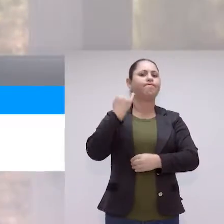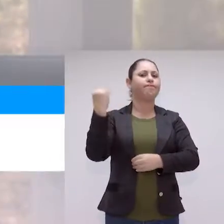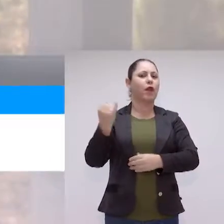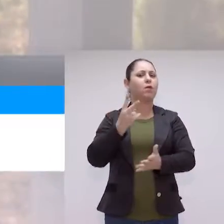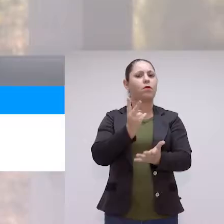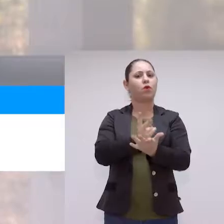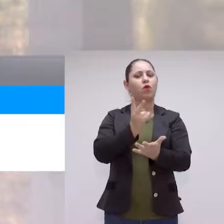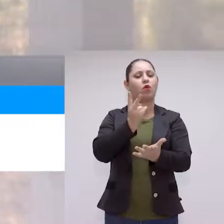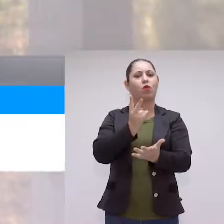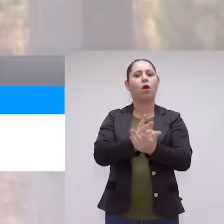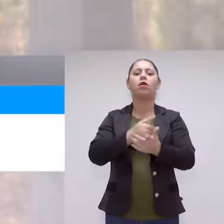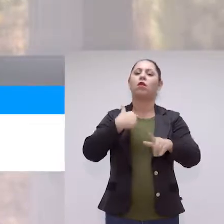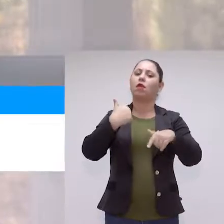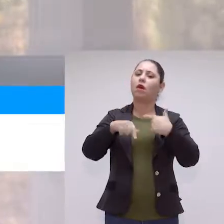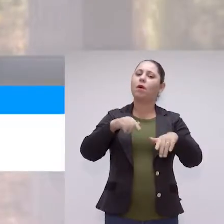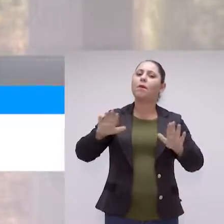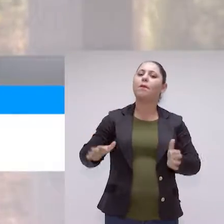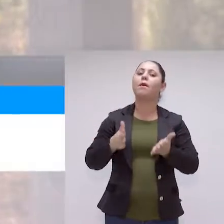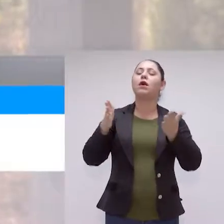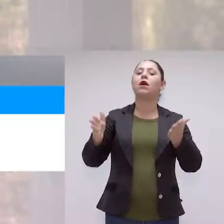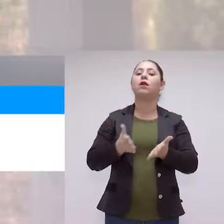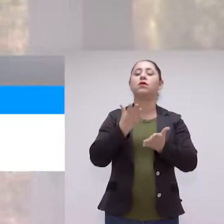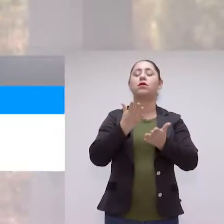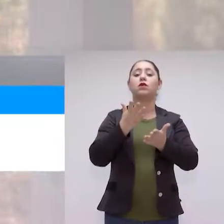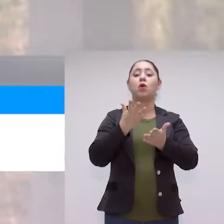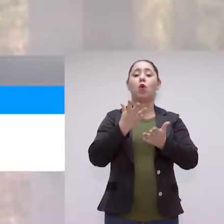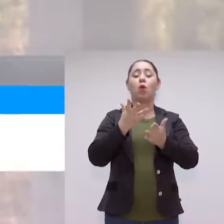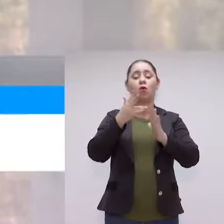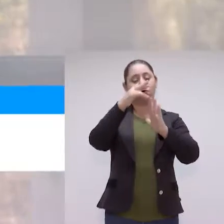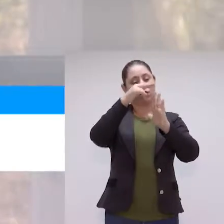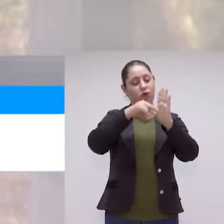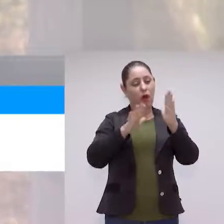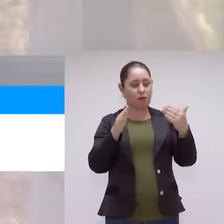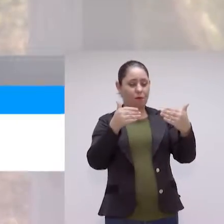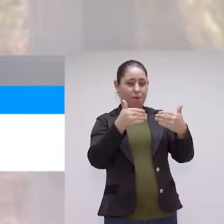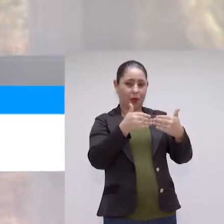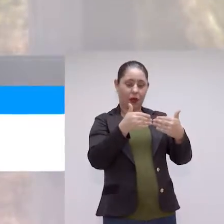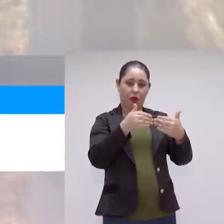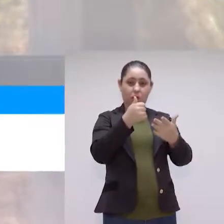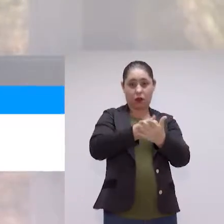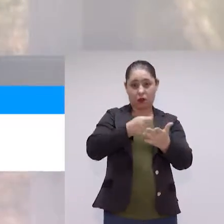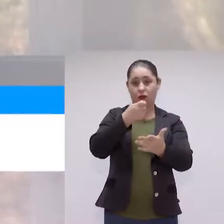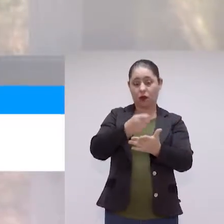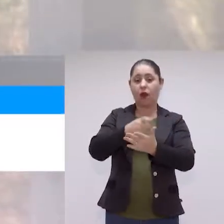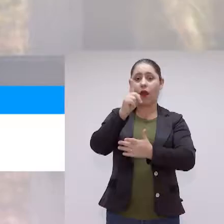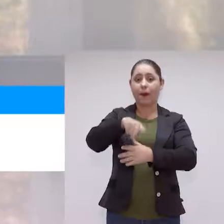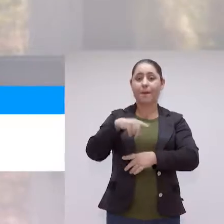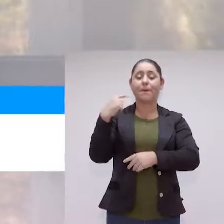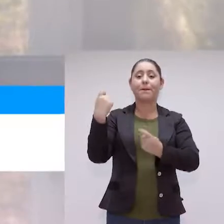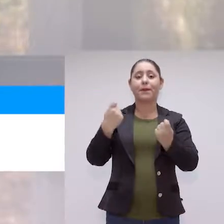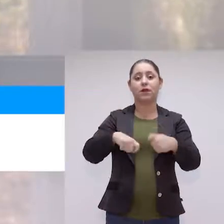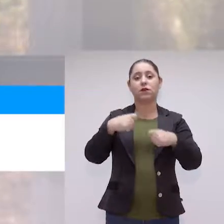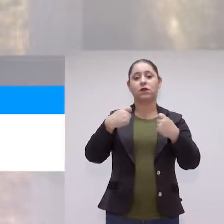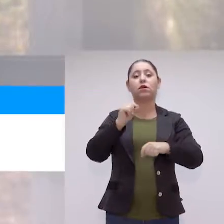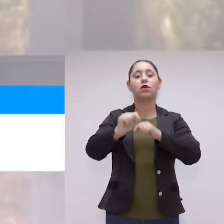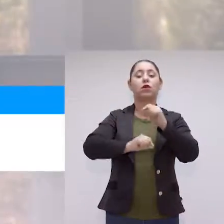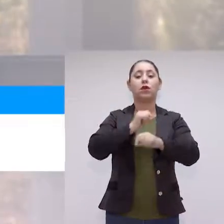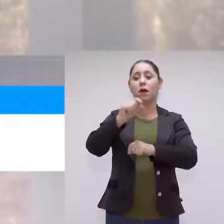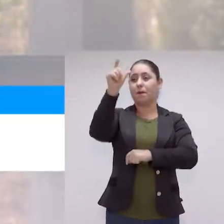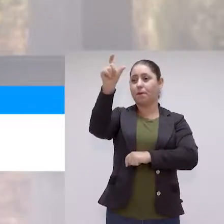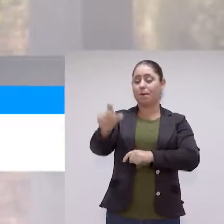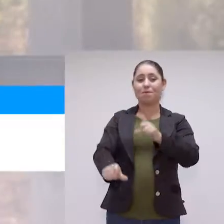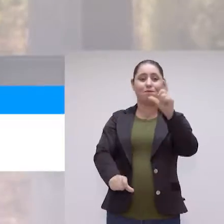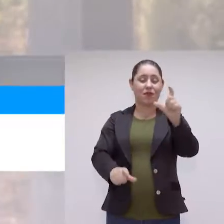fundamentais para continuarem funcionando, mesmo com as regras de restrições mais rígidas, é necessário para